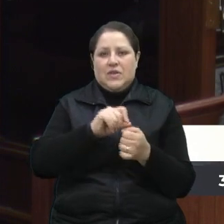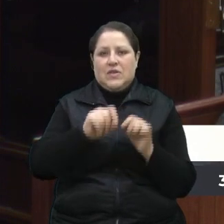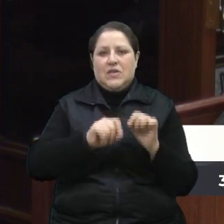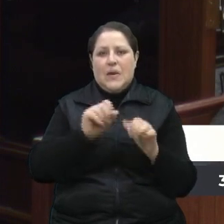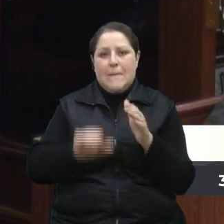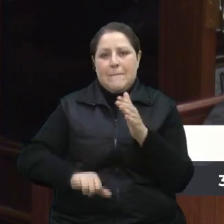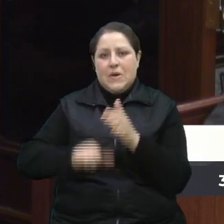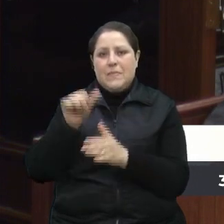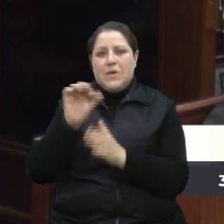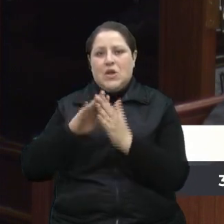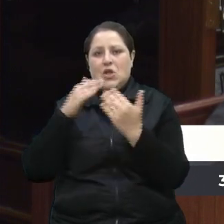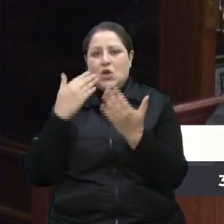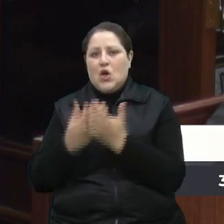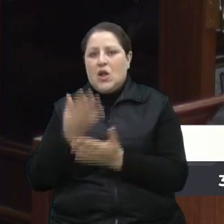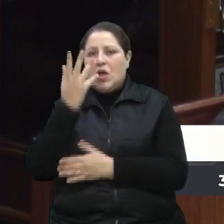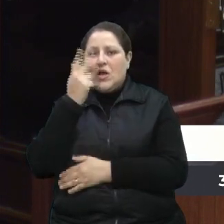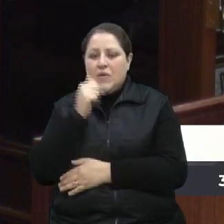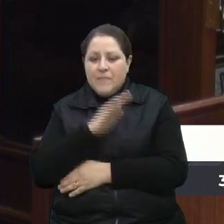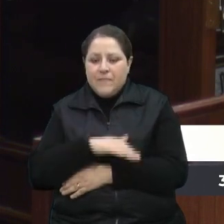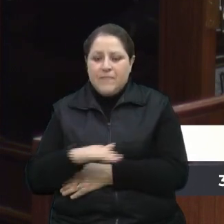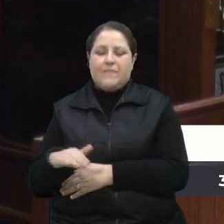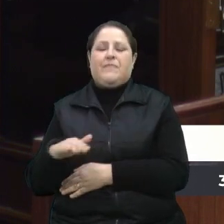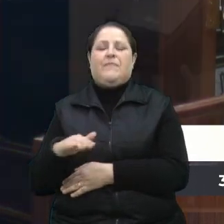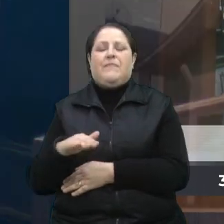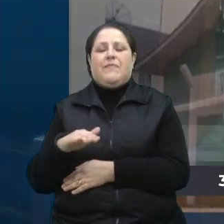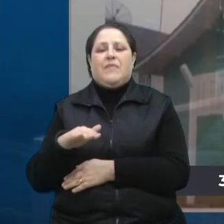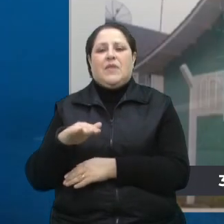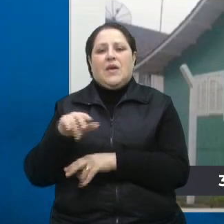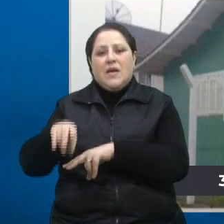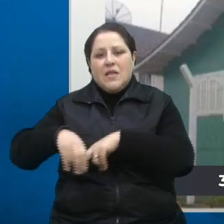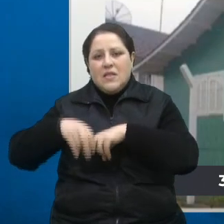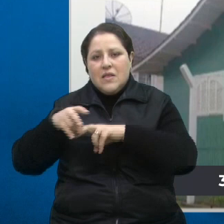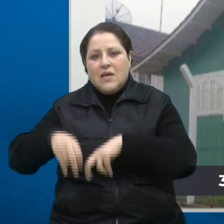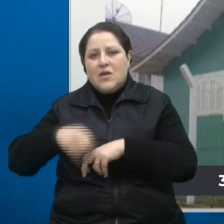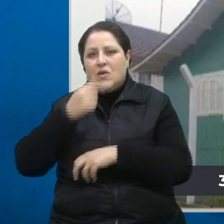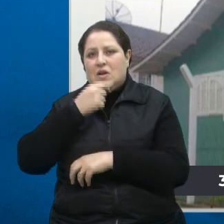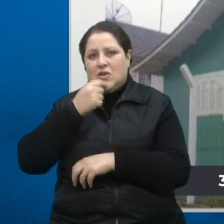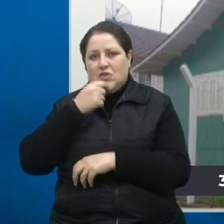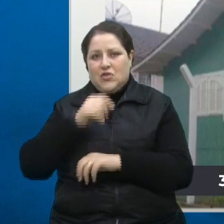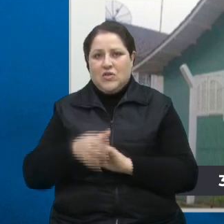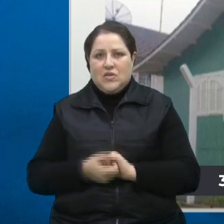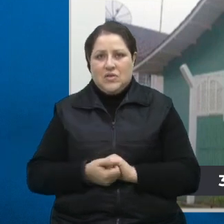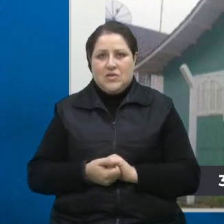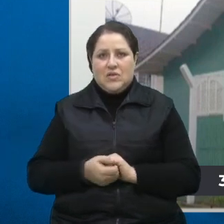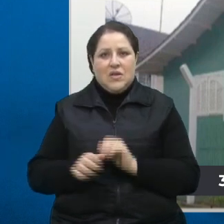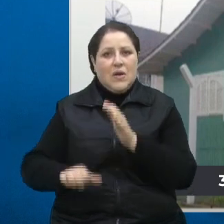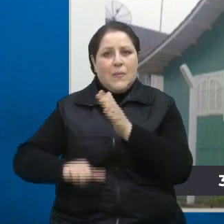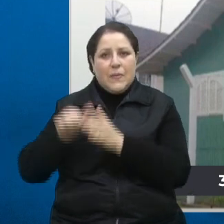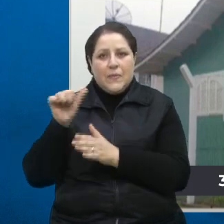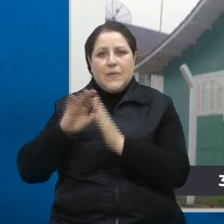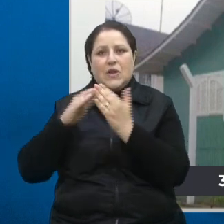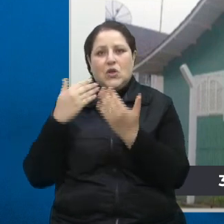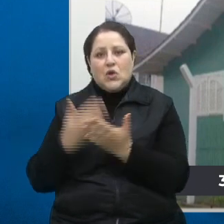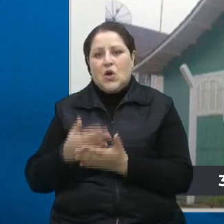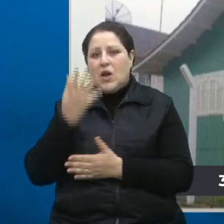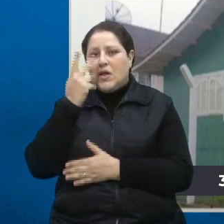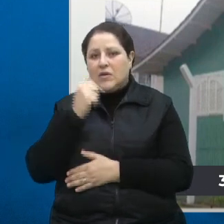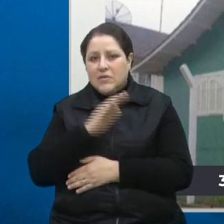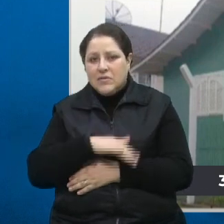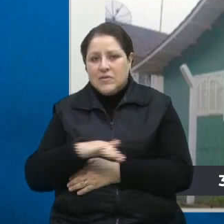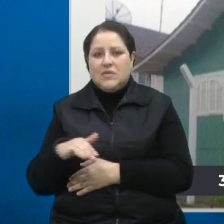escola infantil do interior do município de Caxias do Sul Ou seja é a primeira escola infantil